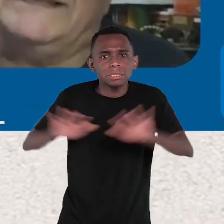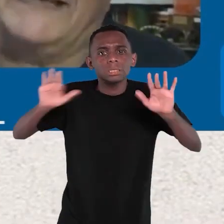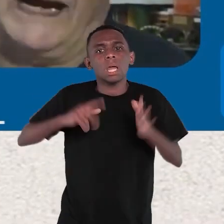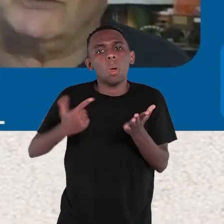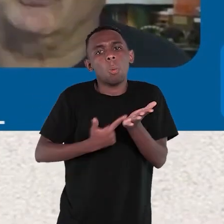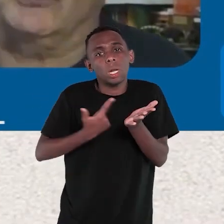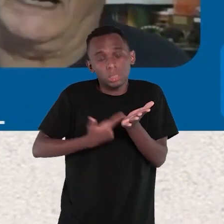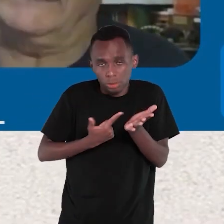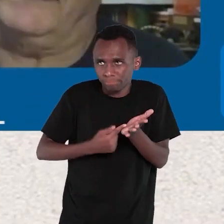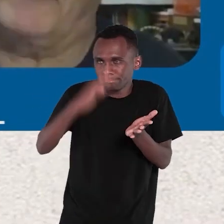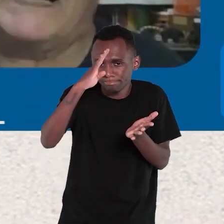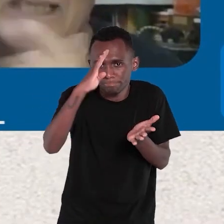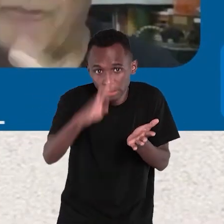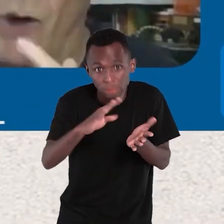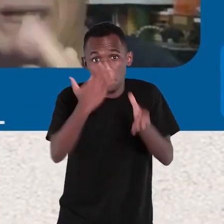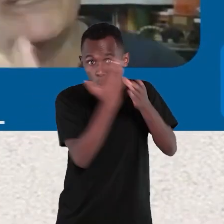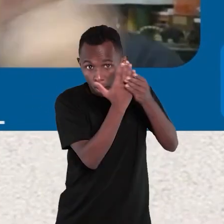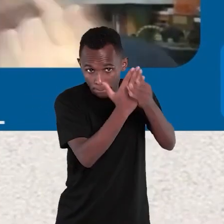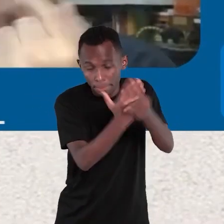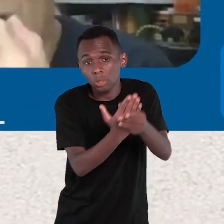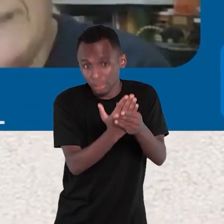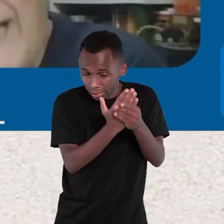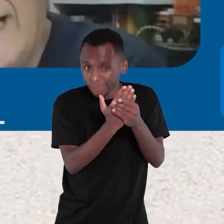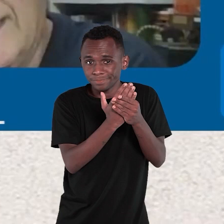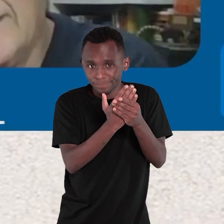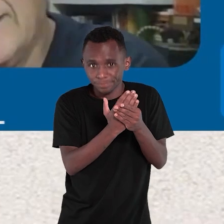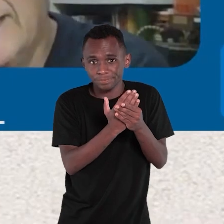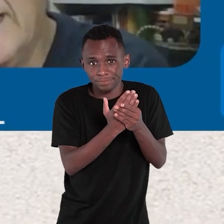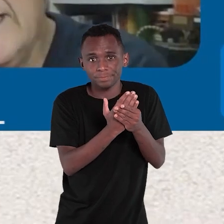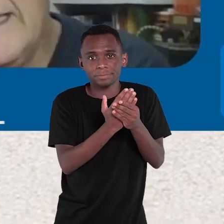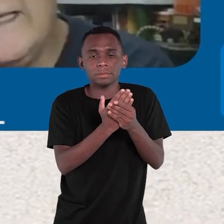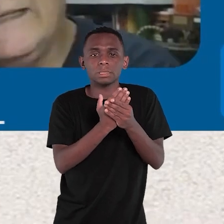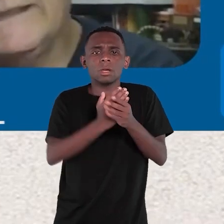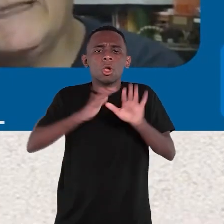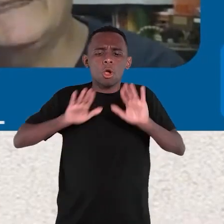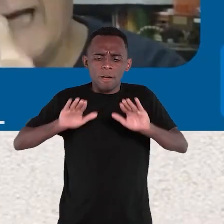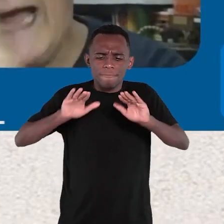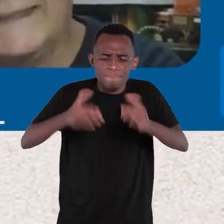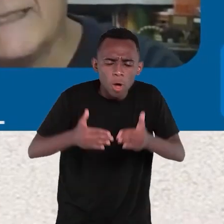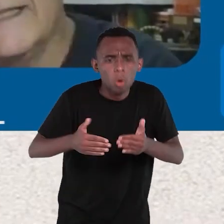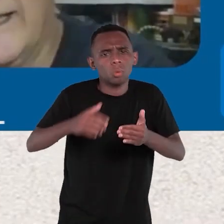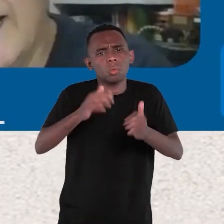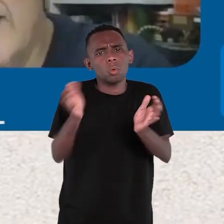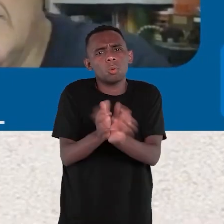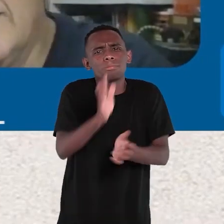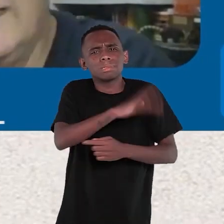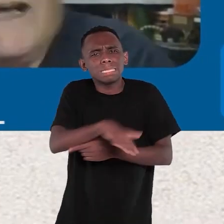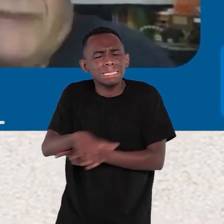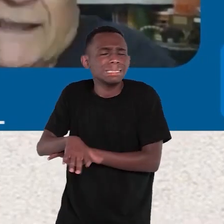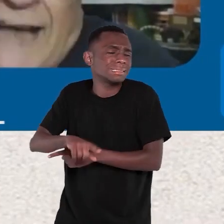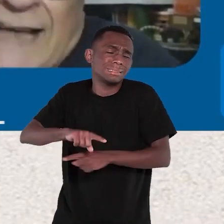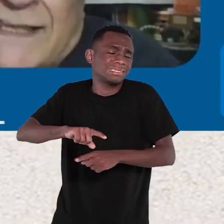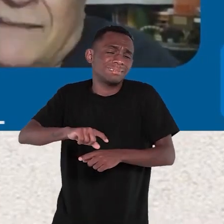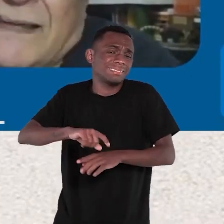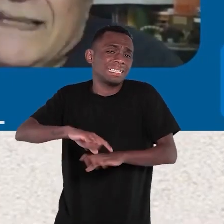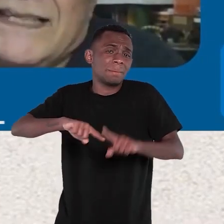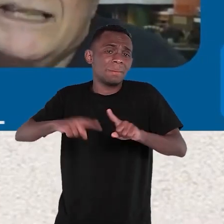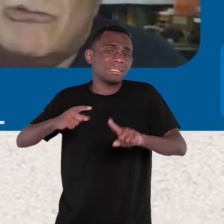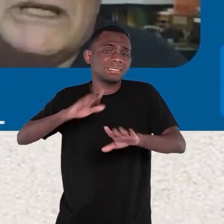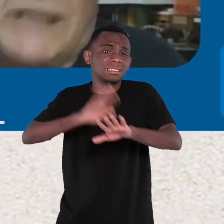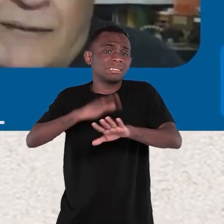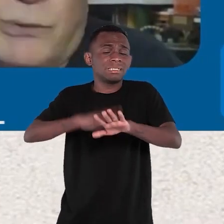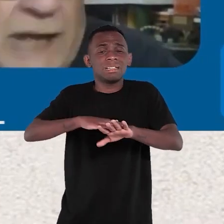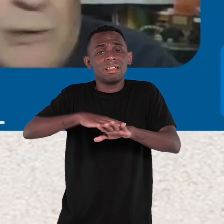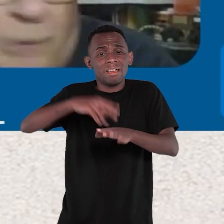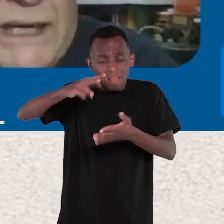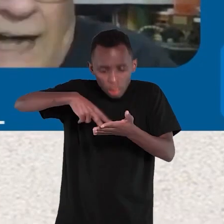uma literatura, e principalmente bibliotecas, né, centradas em crianças que, na verdade, tinham